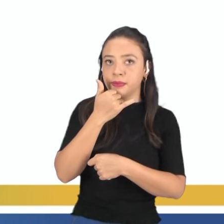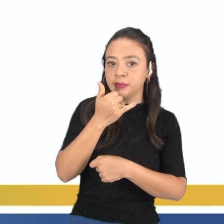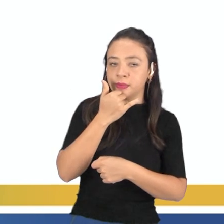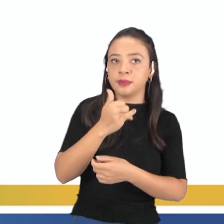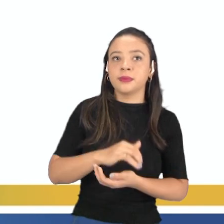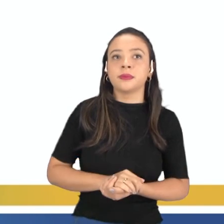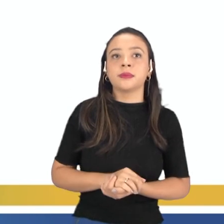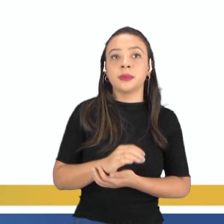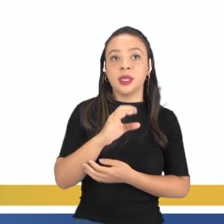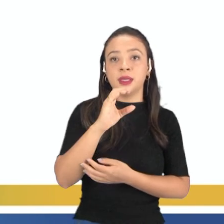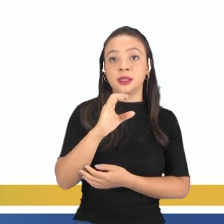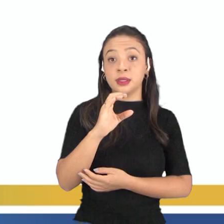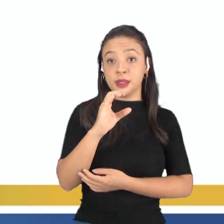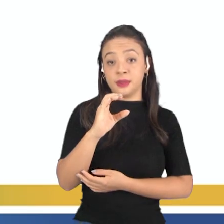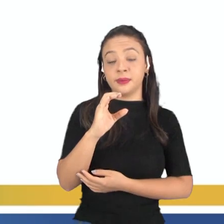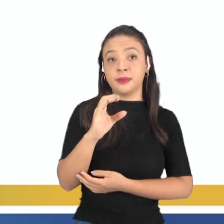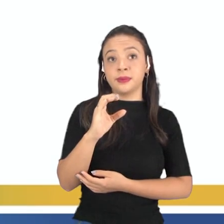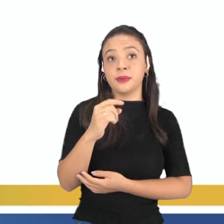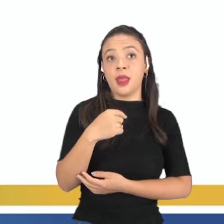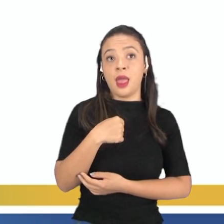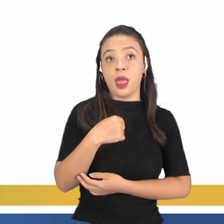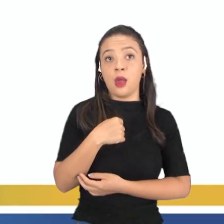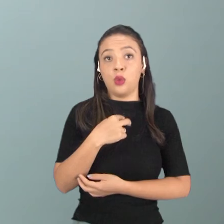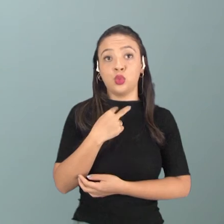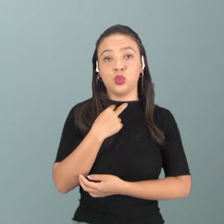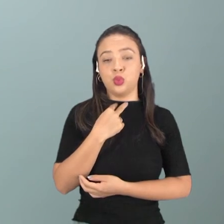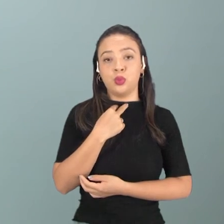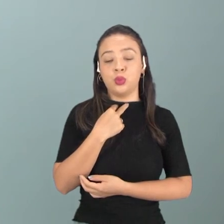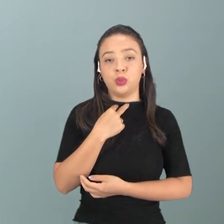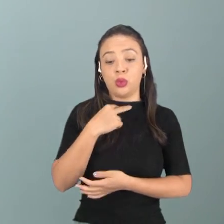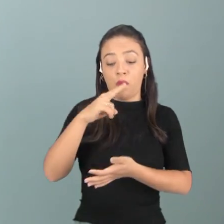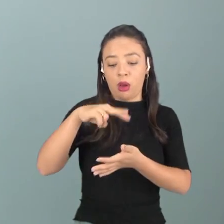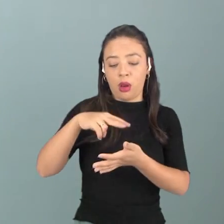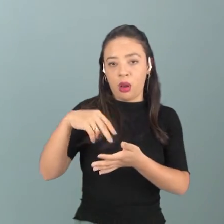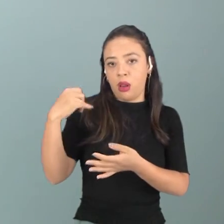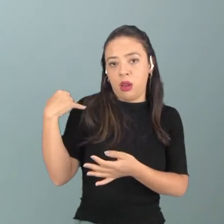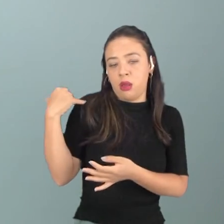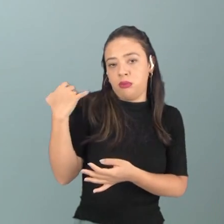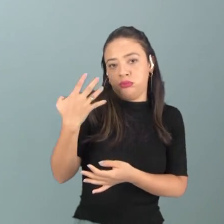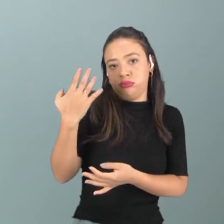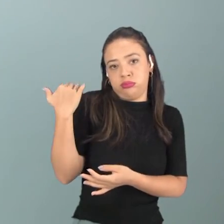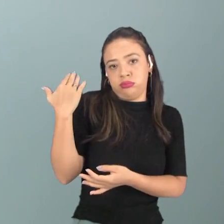read when I was 4 years old. Eu não podia ler quando eu tinha 4 anos de idade.